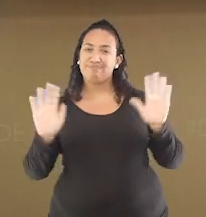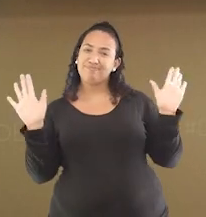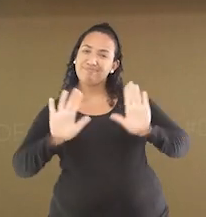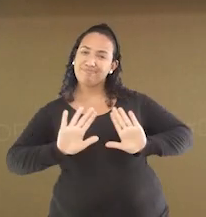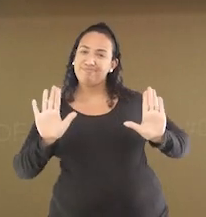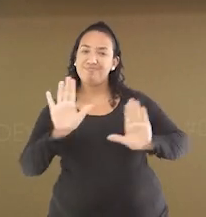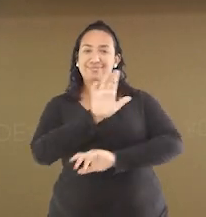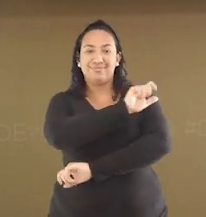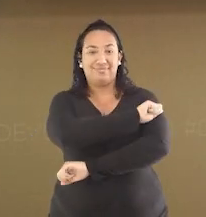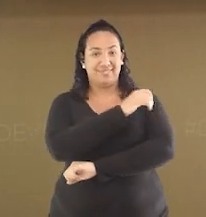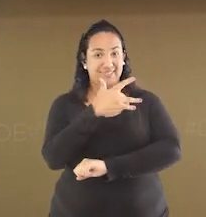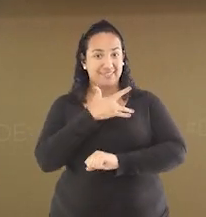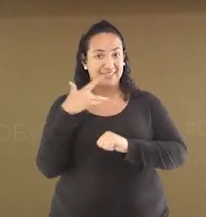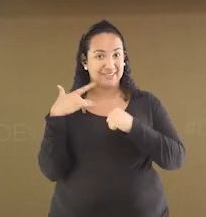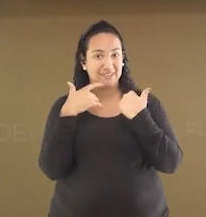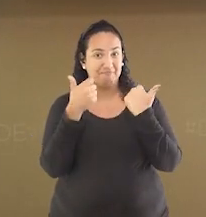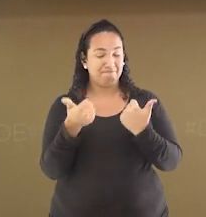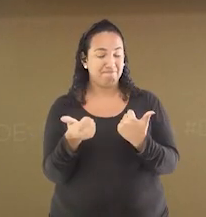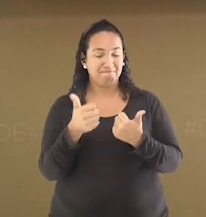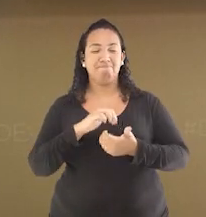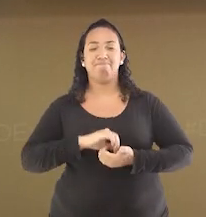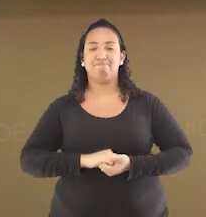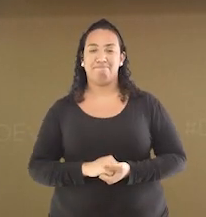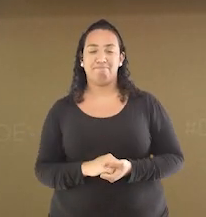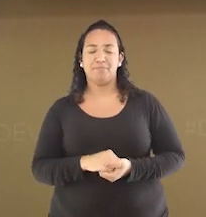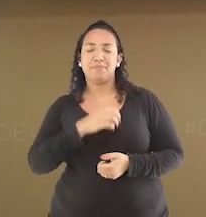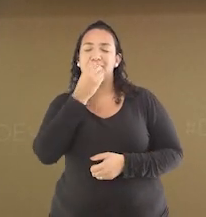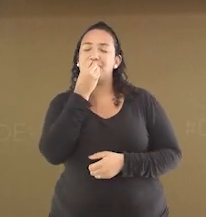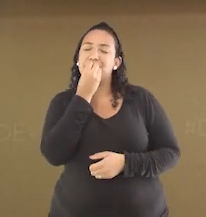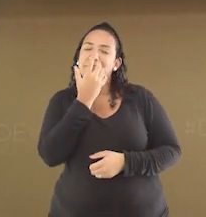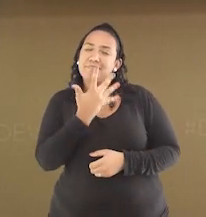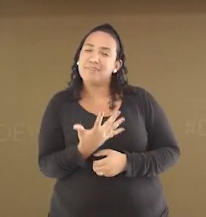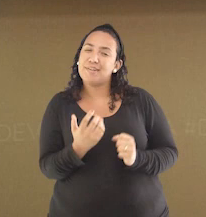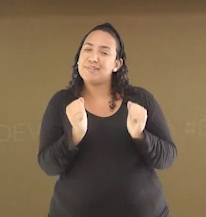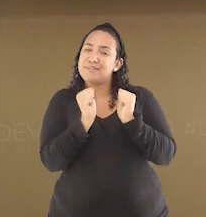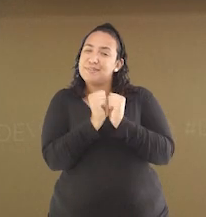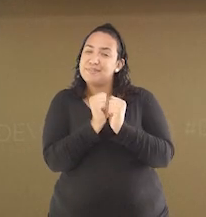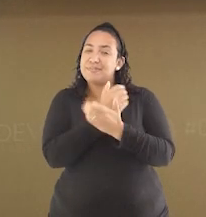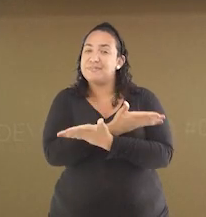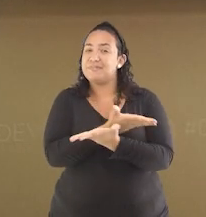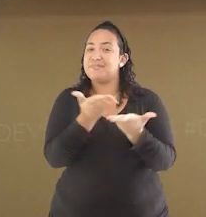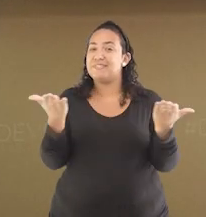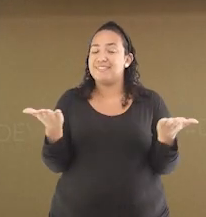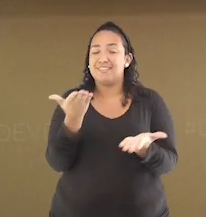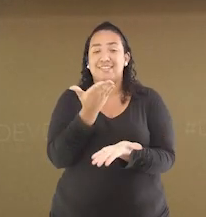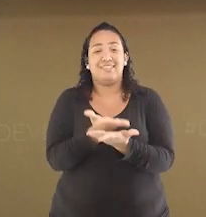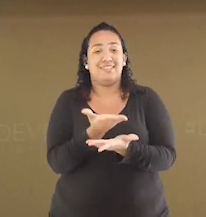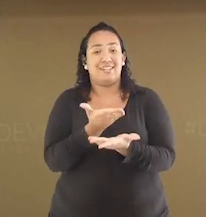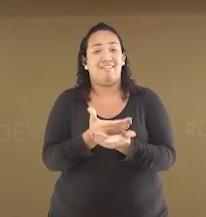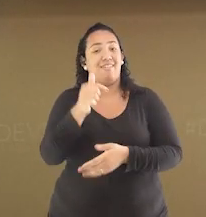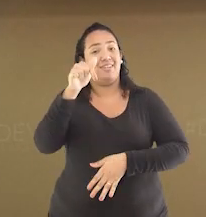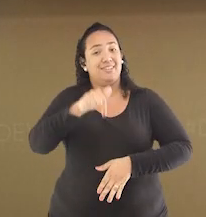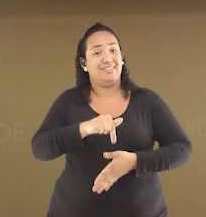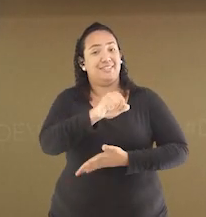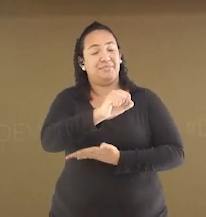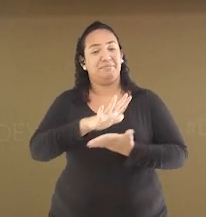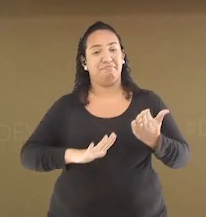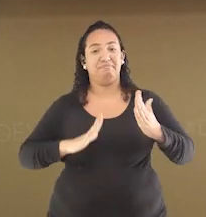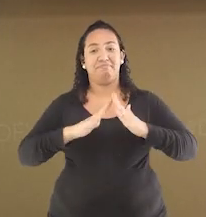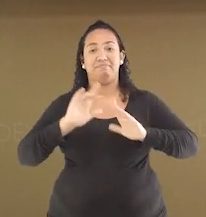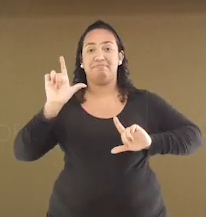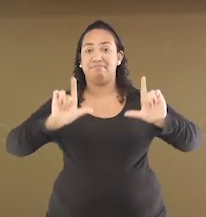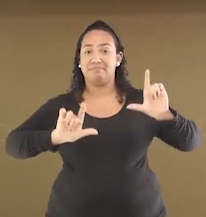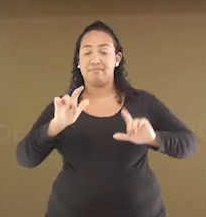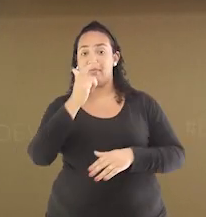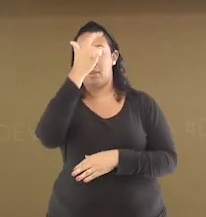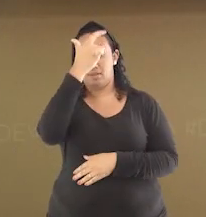Olá, estudante! Tudo bem com você? É muito bom estarmos juntos em mais uma aula aqui no Dever em Casa na TV.